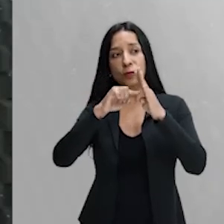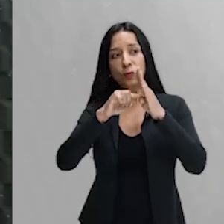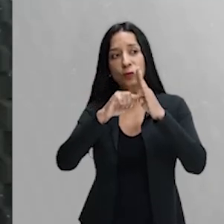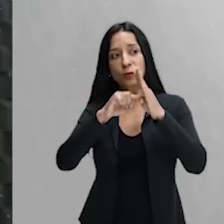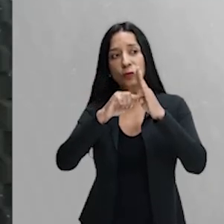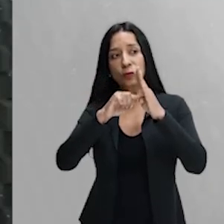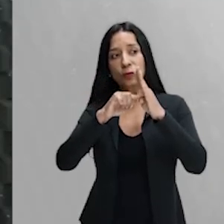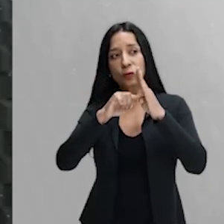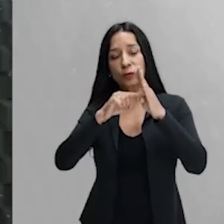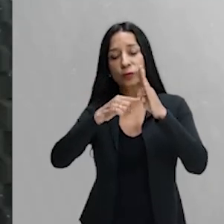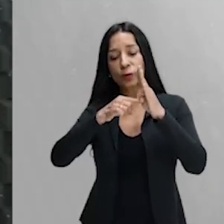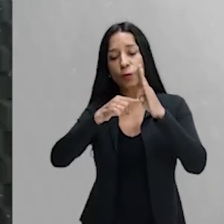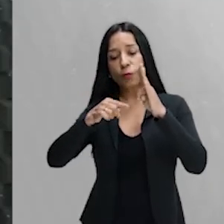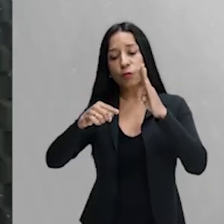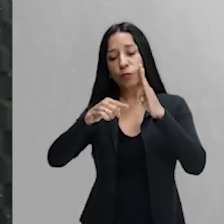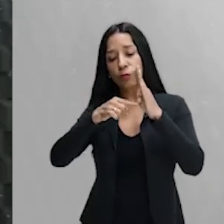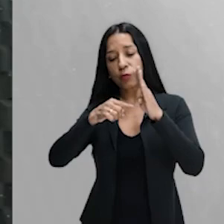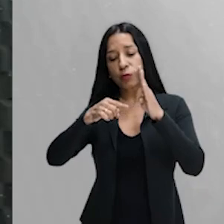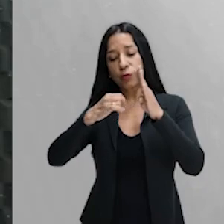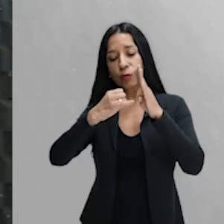pirâmide, você vai ter um triângulo